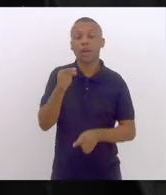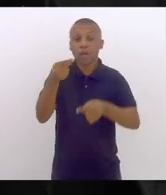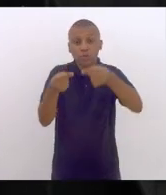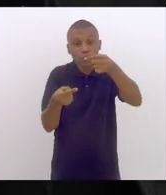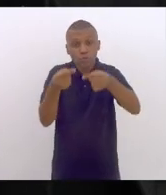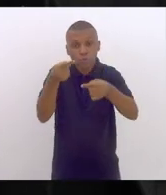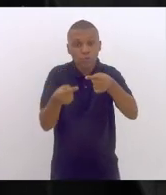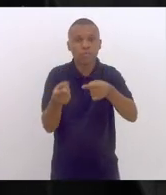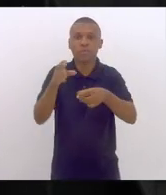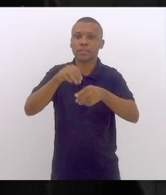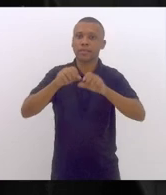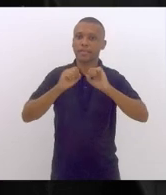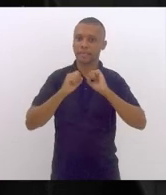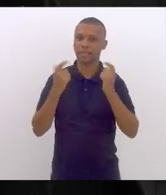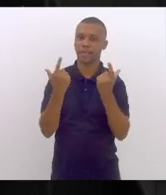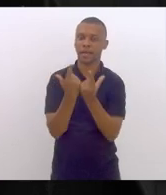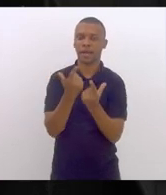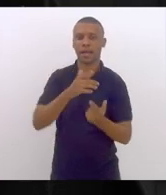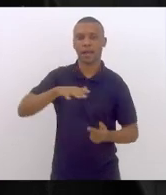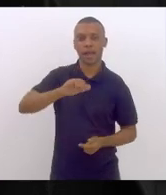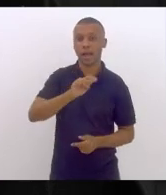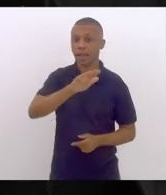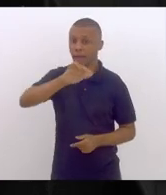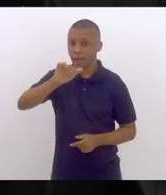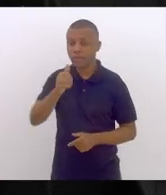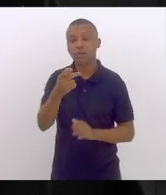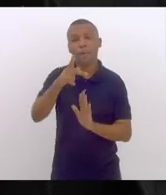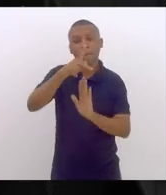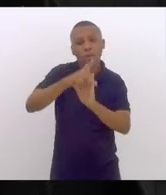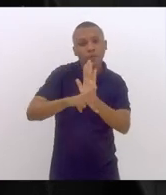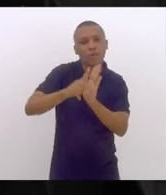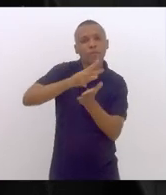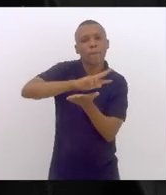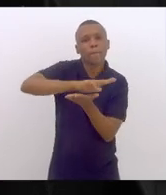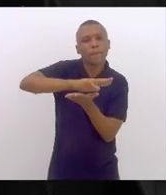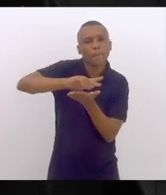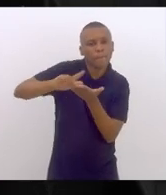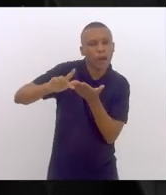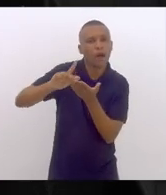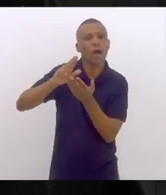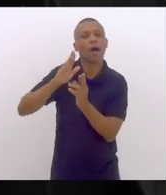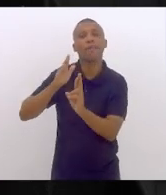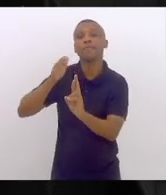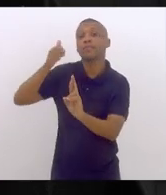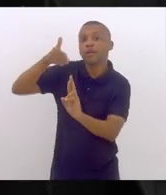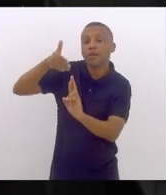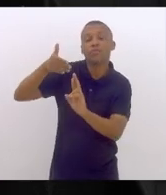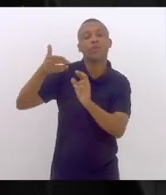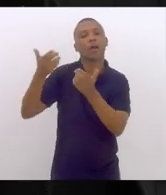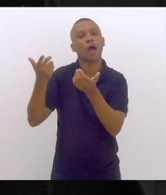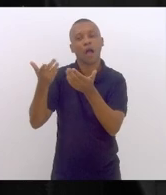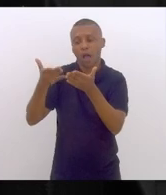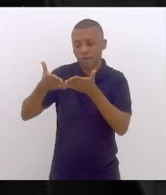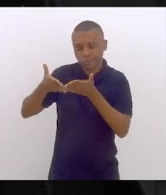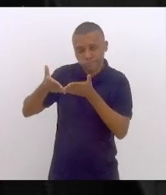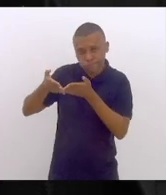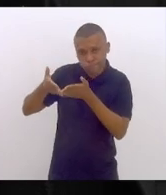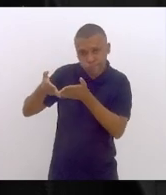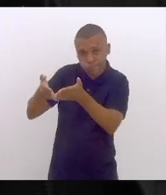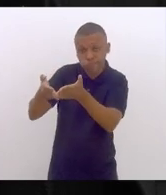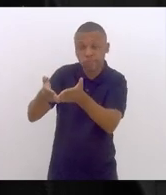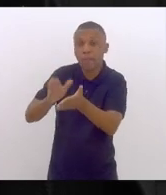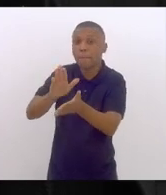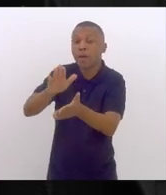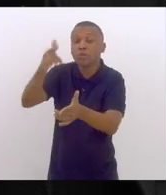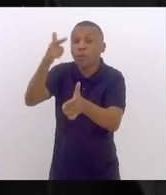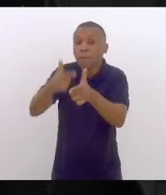Assembleia Legislativa o que para mim tem na Assembleia Legislativa projetos referentes ao transporte aquaviário quando a questão central